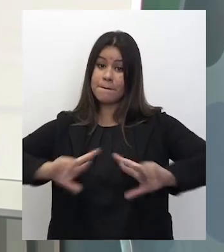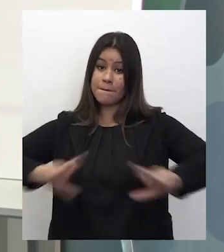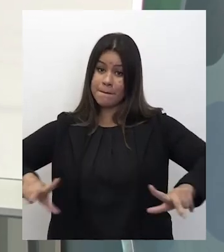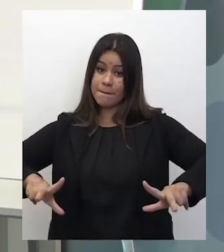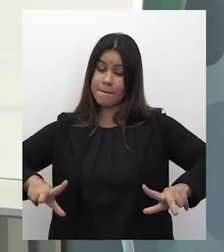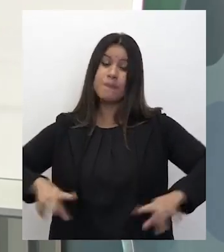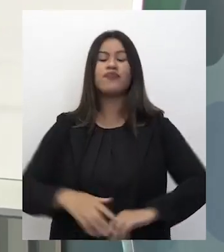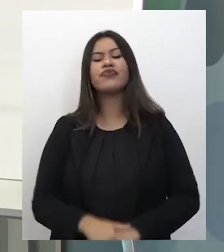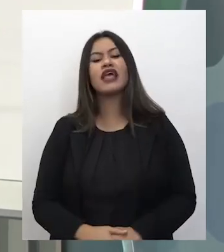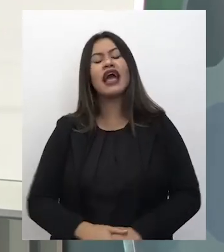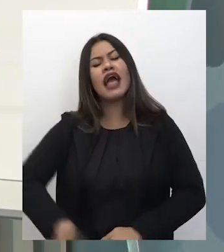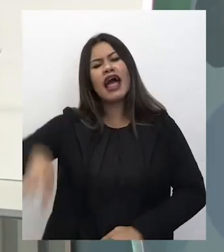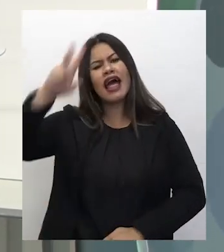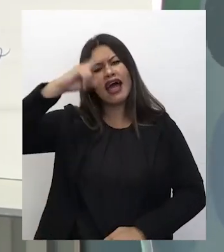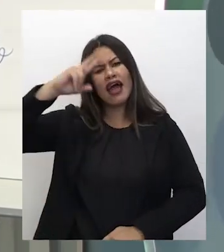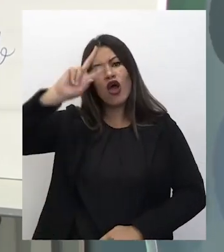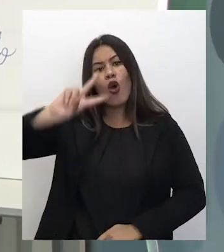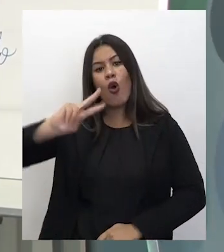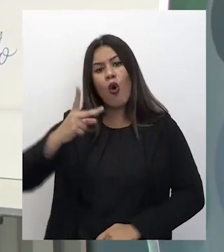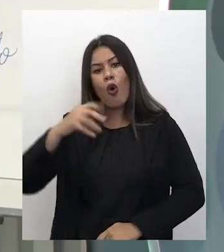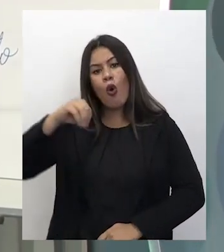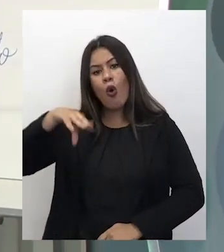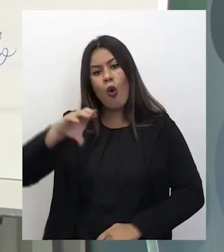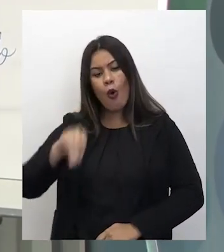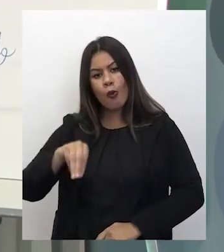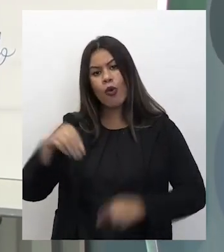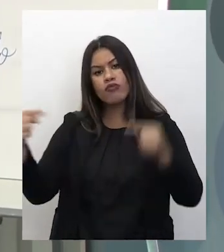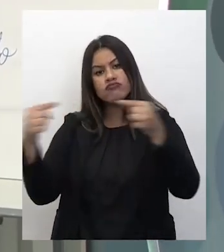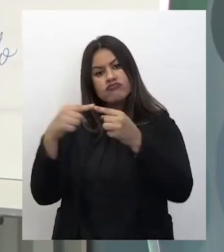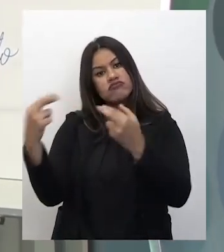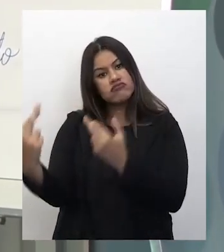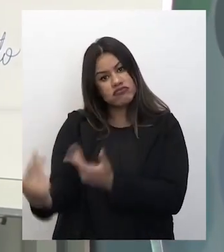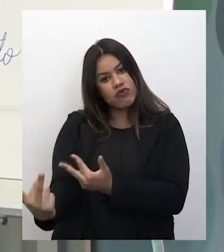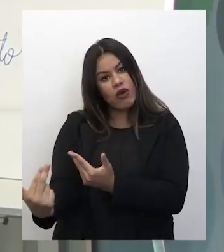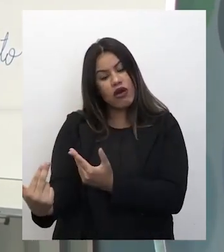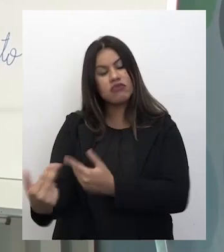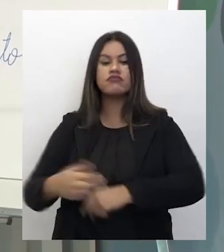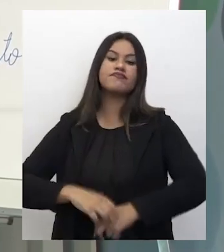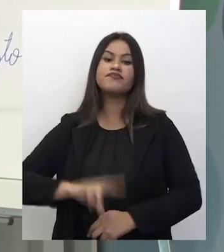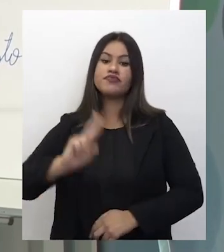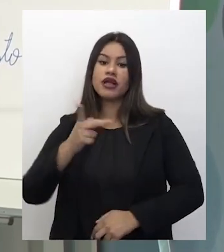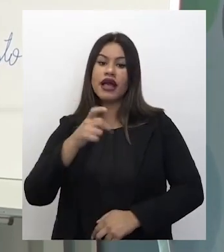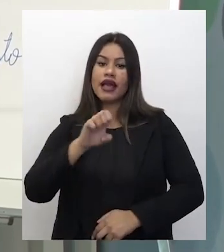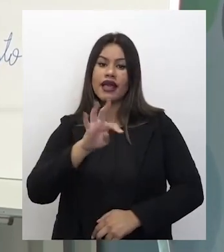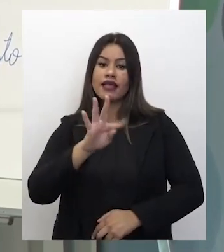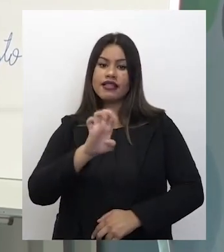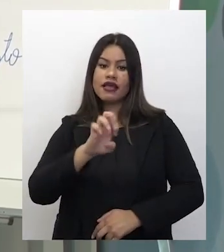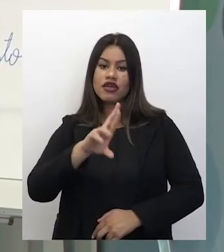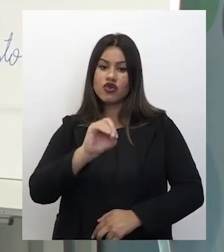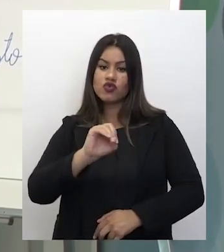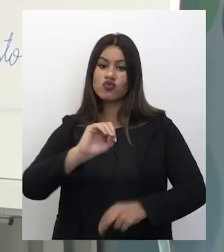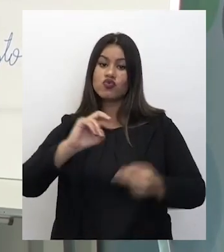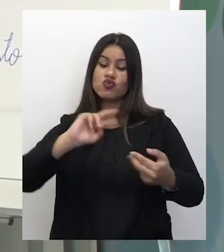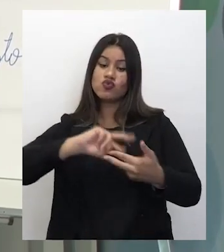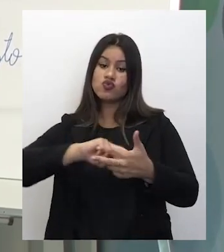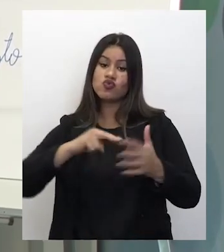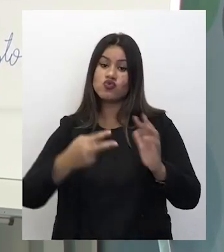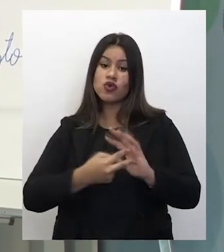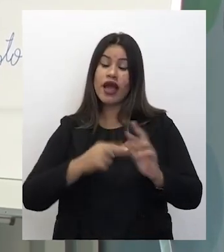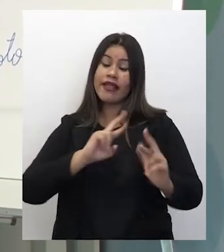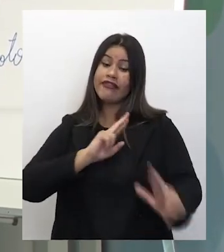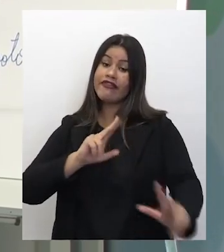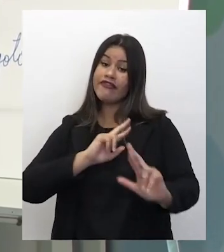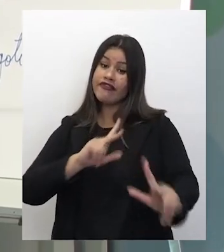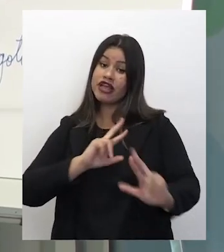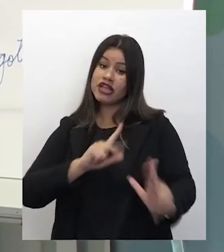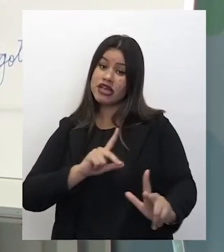Lembra que a palavra homo quer dizer igual. E a palavra hetero quer dizer diferente.